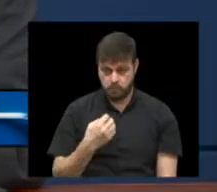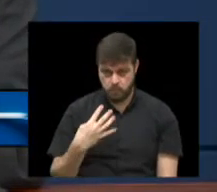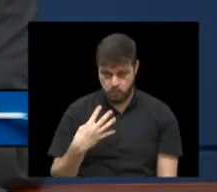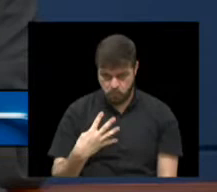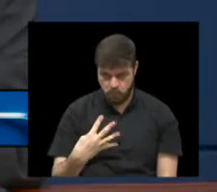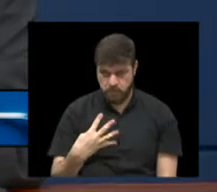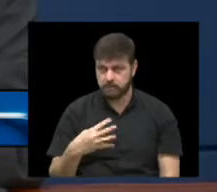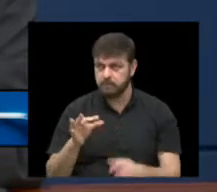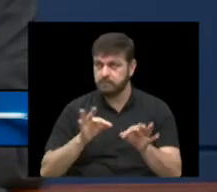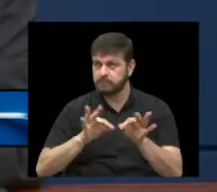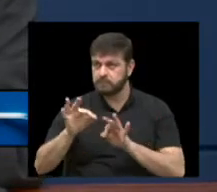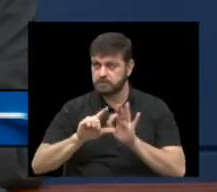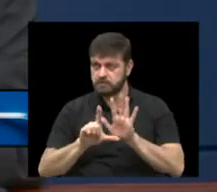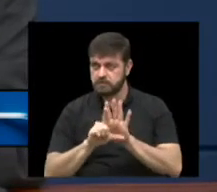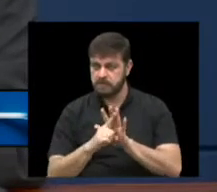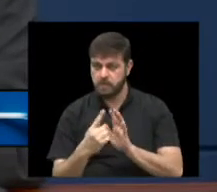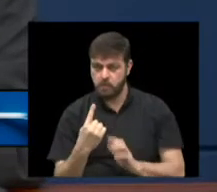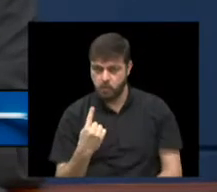123/2017, processo